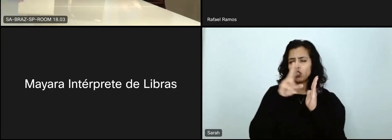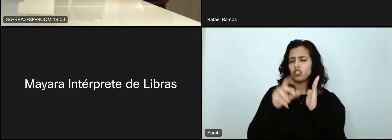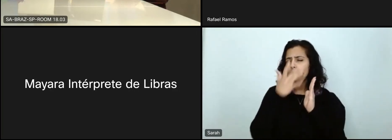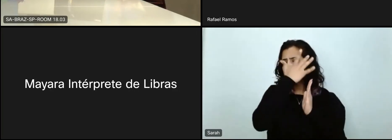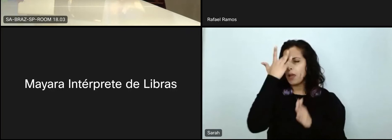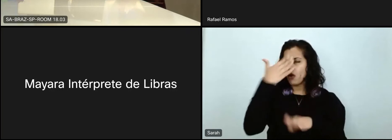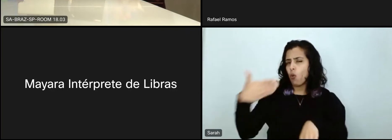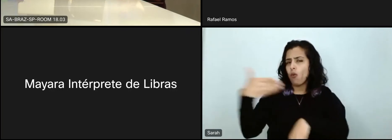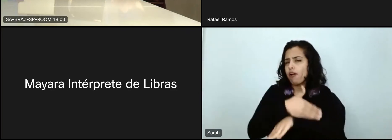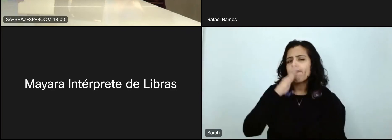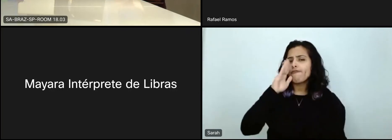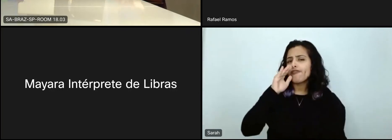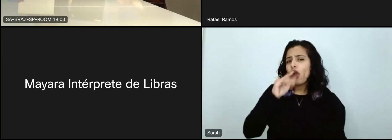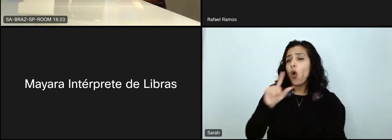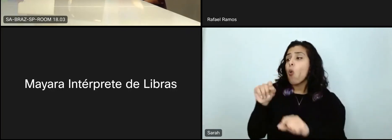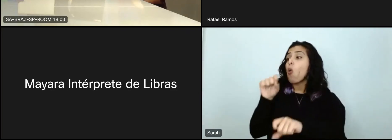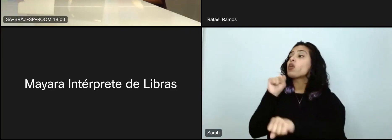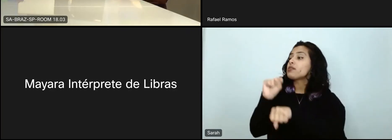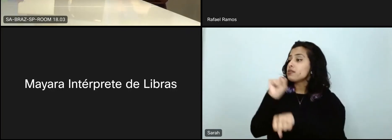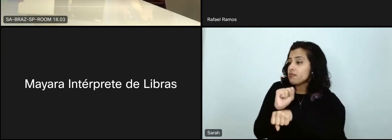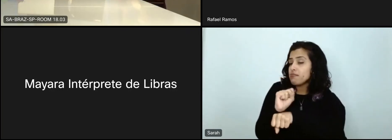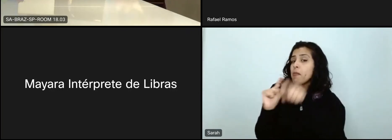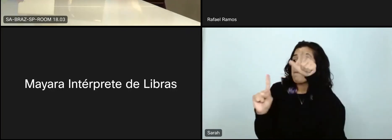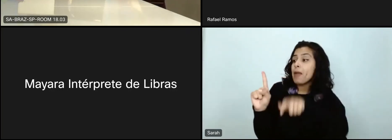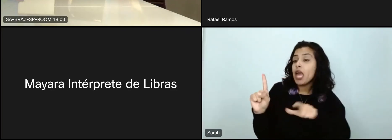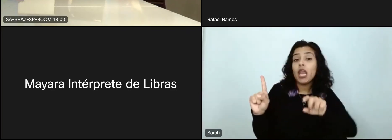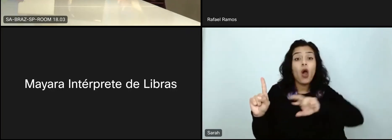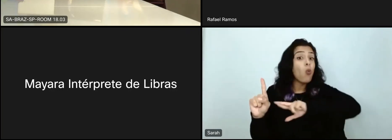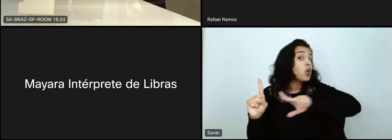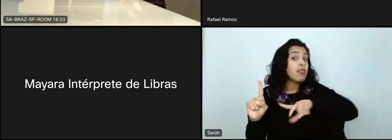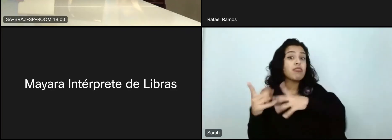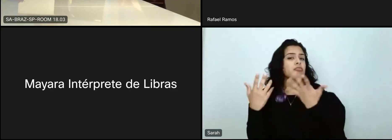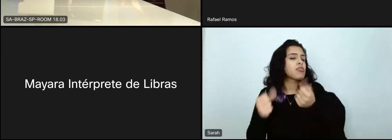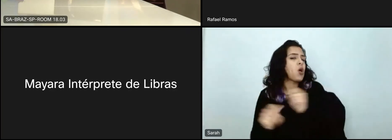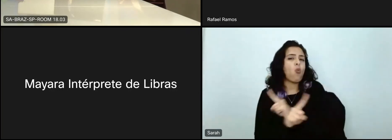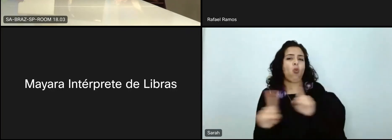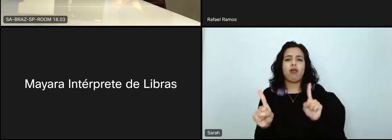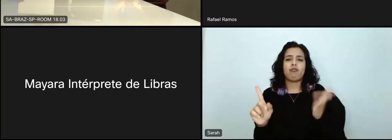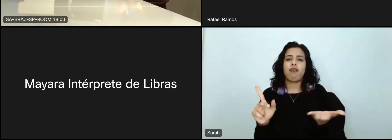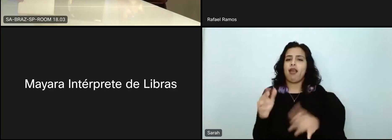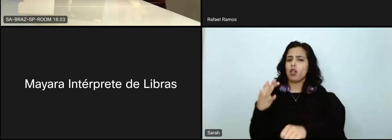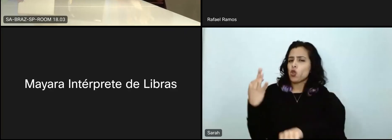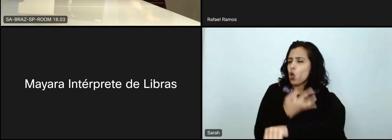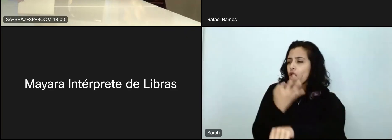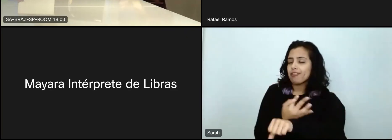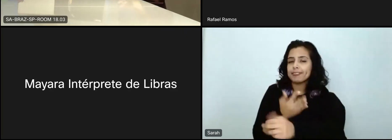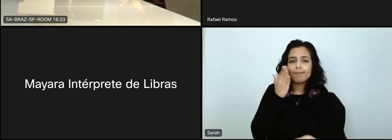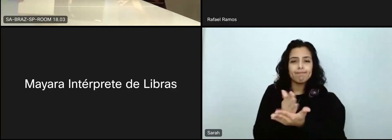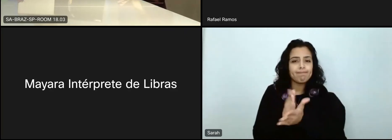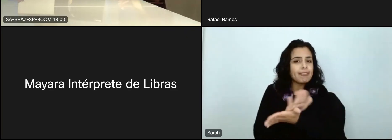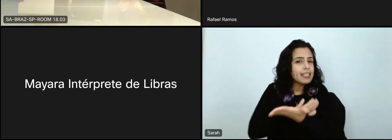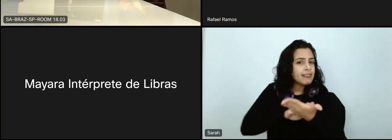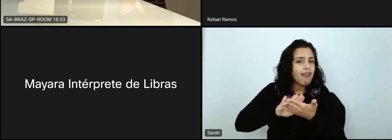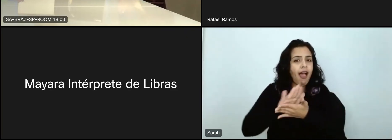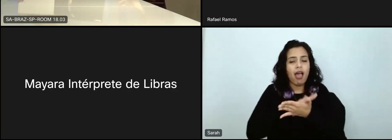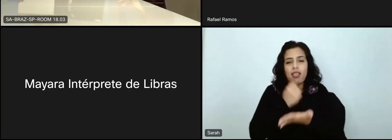né, o que a gente não pode aceitar. Tolerância zero para brincadeiras. A gente tem uma coisa que é muito